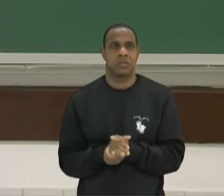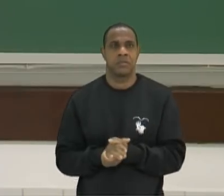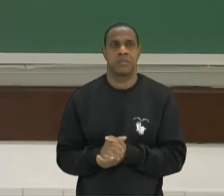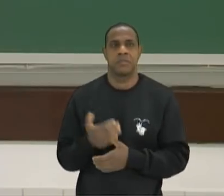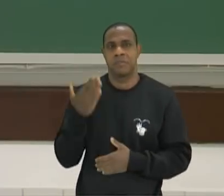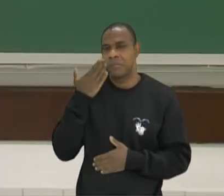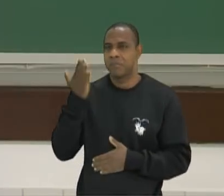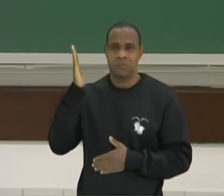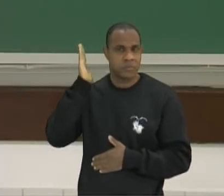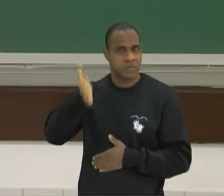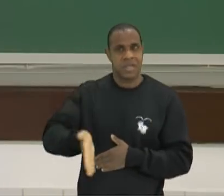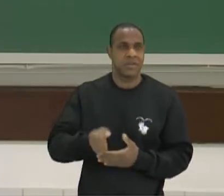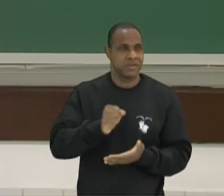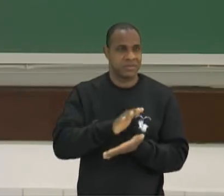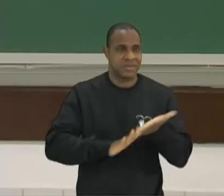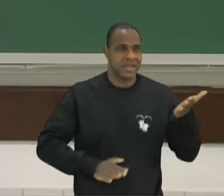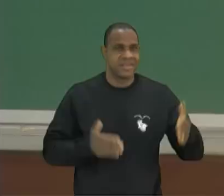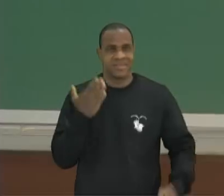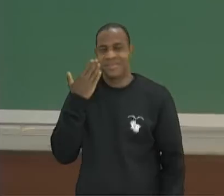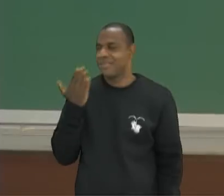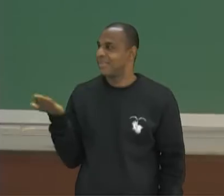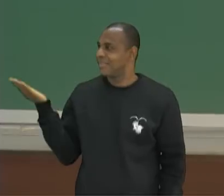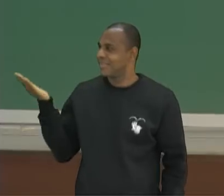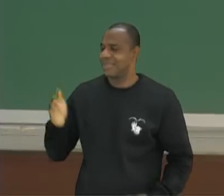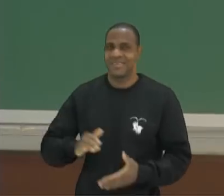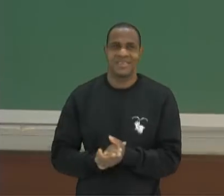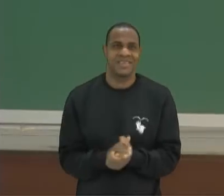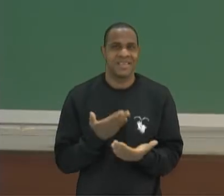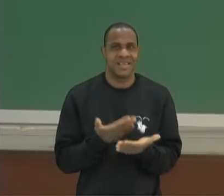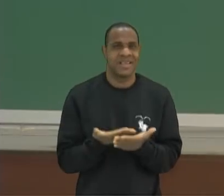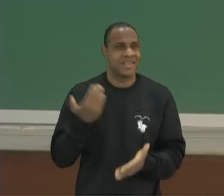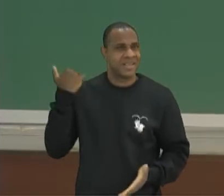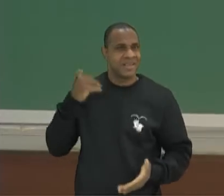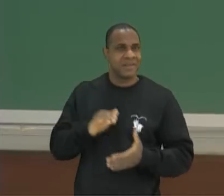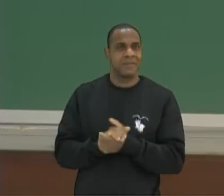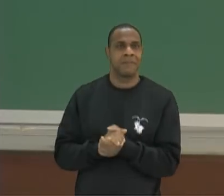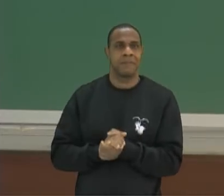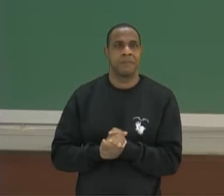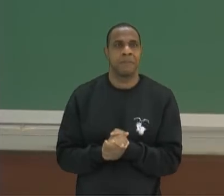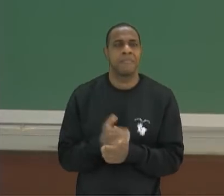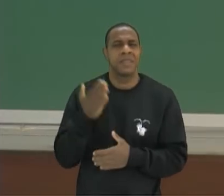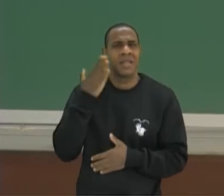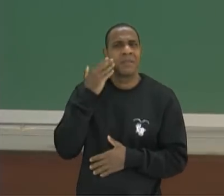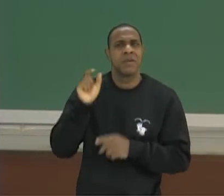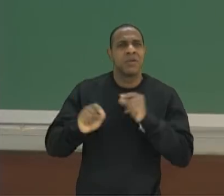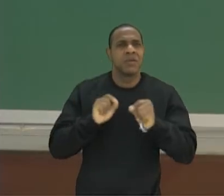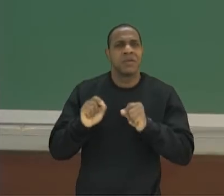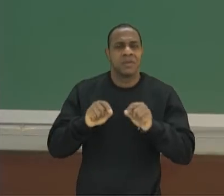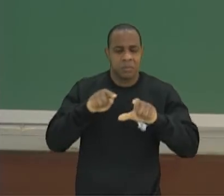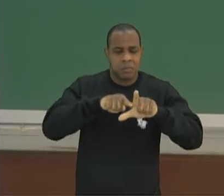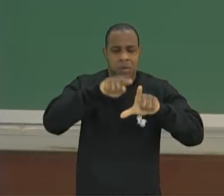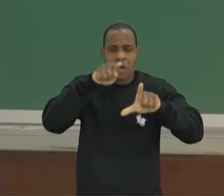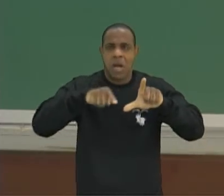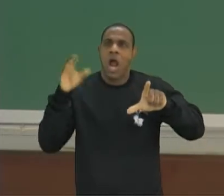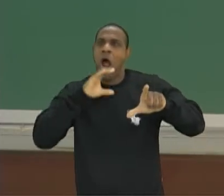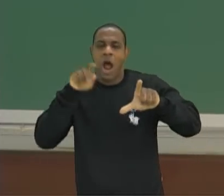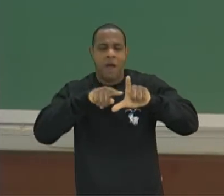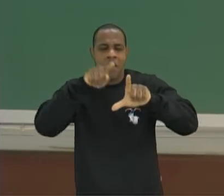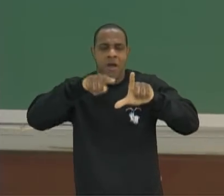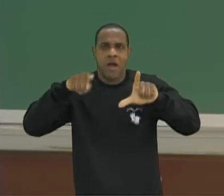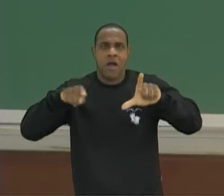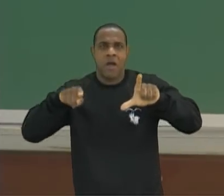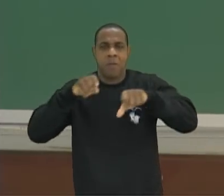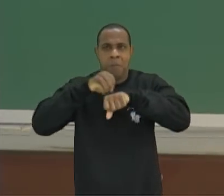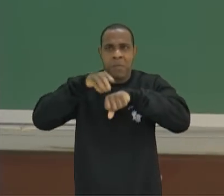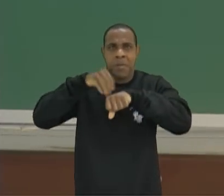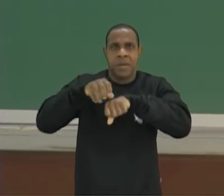começando direto com um exercício para retomarmos a aula anterior. Olha o que ele diz ali, sabendo que essa onda possui velocidade de propagação